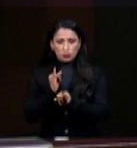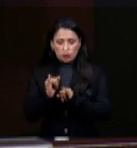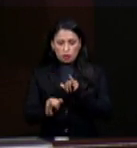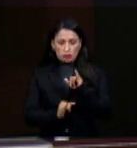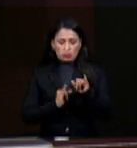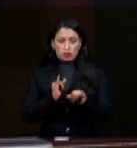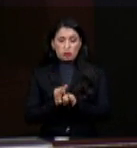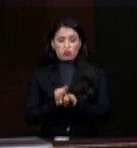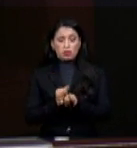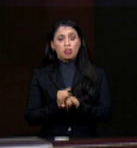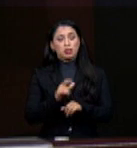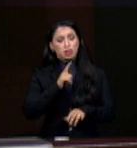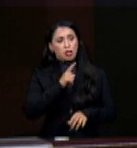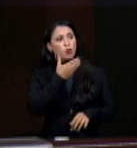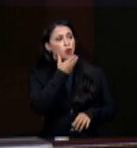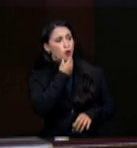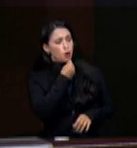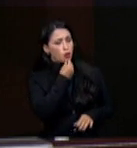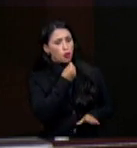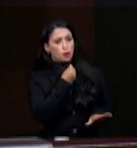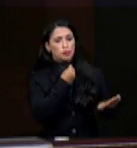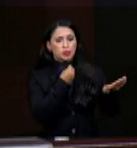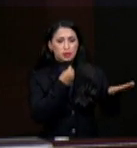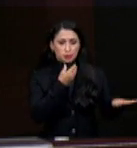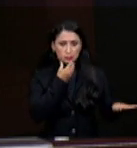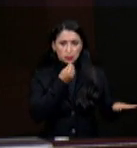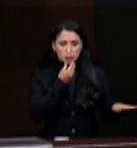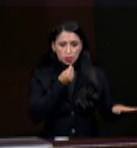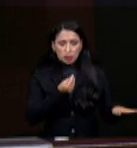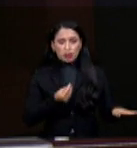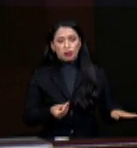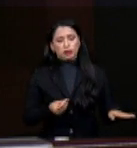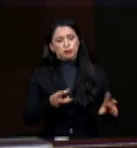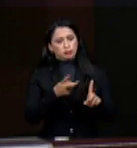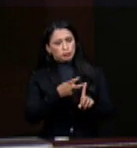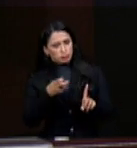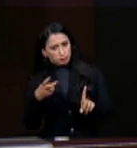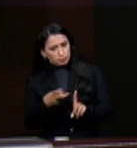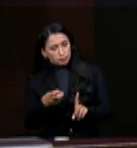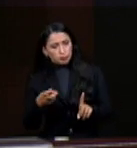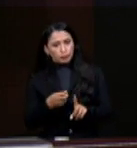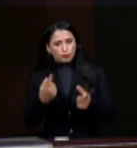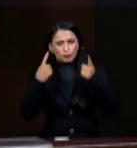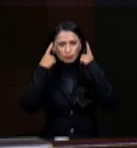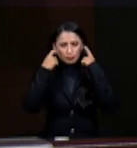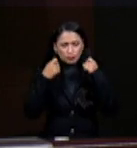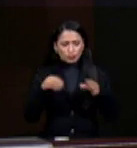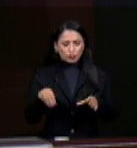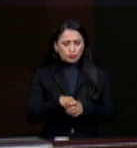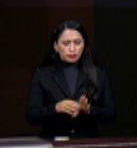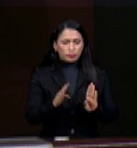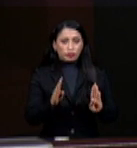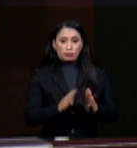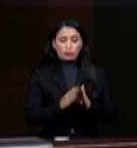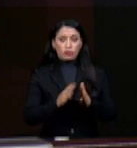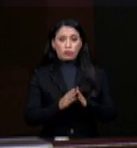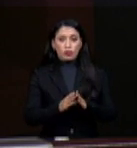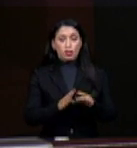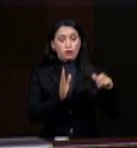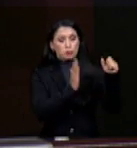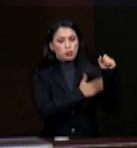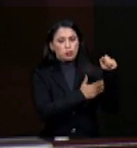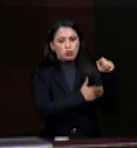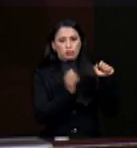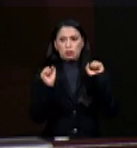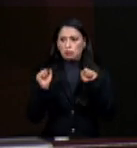envolvimento de homens e meninos, mulheres e meninas indígenas, violência doméstica e empoderamento